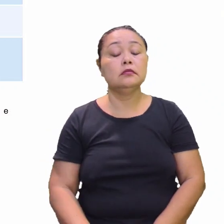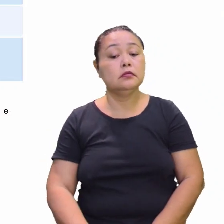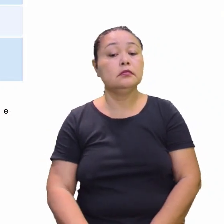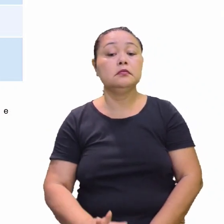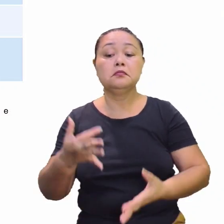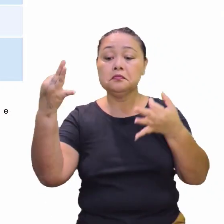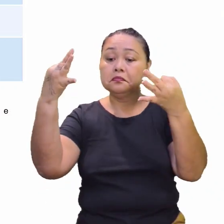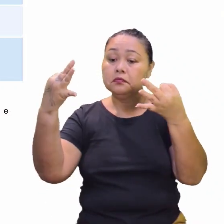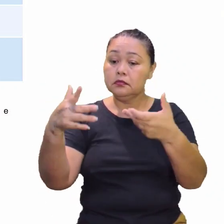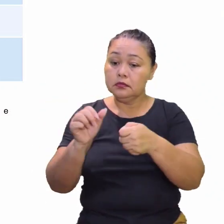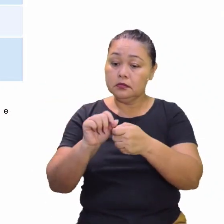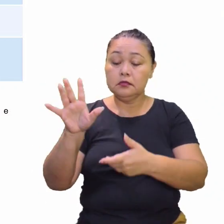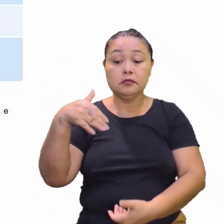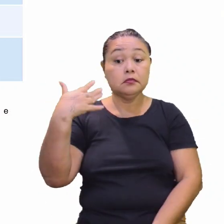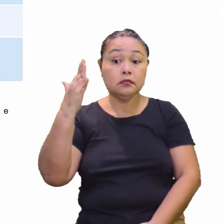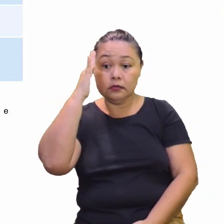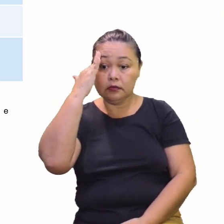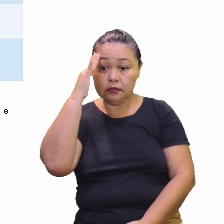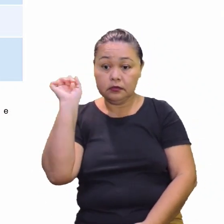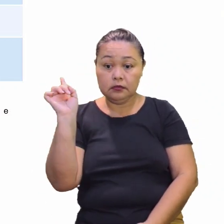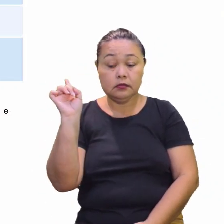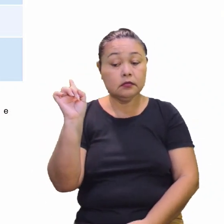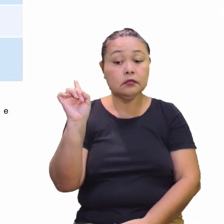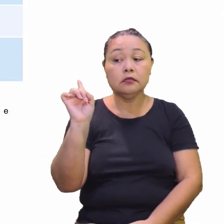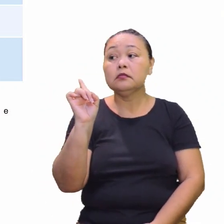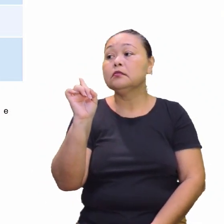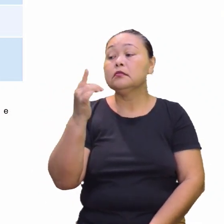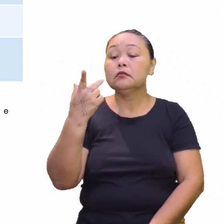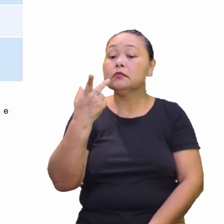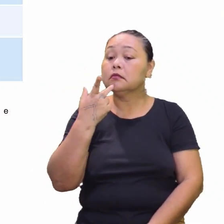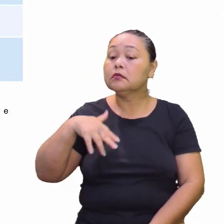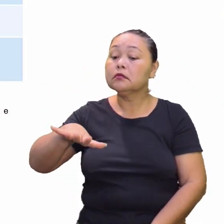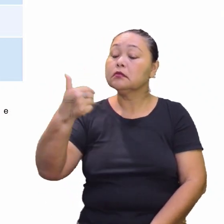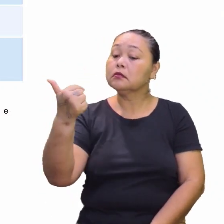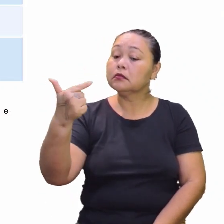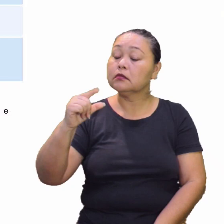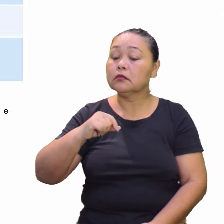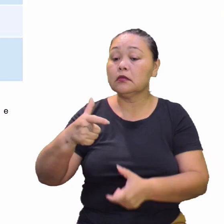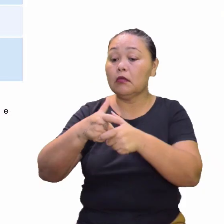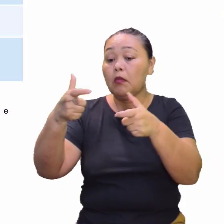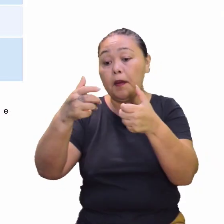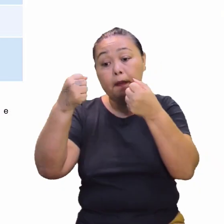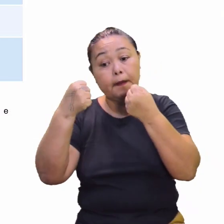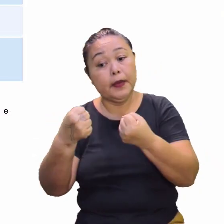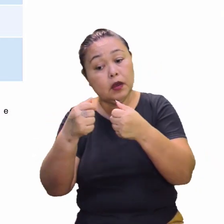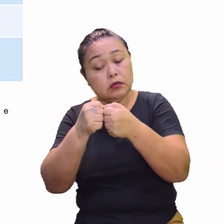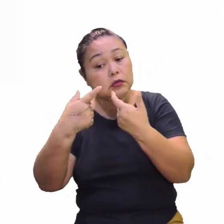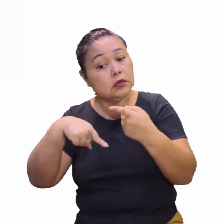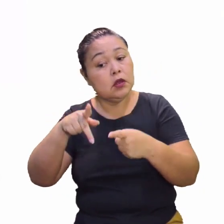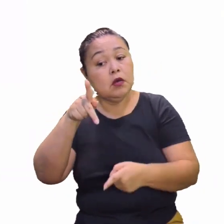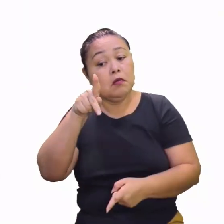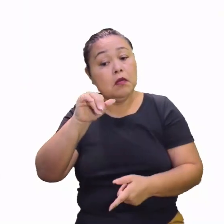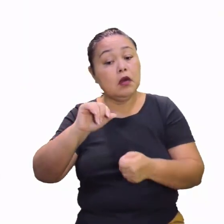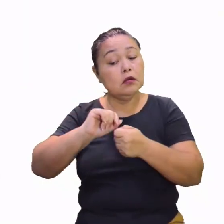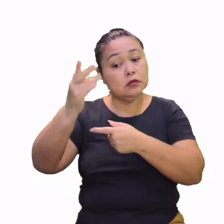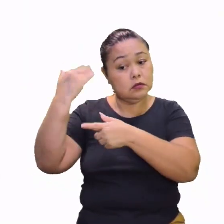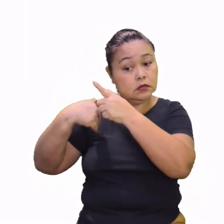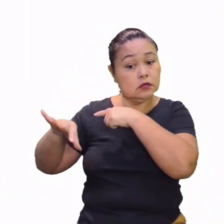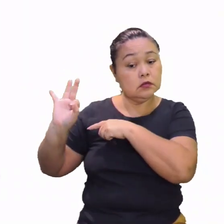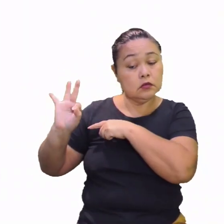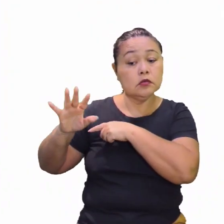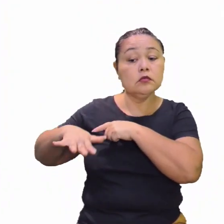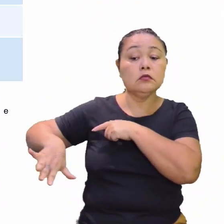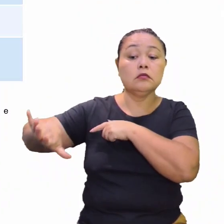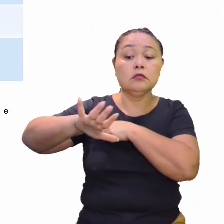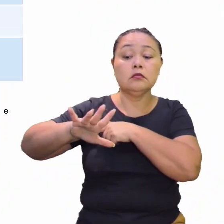professor Jorge? Perfeito. Entenda o seguinte, não quer dizer que a agricultura, o setor primário, é que teve maior peso no PIB de Rondônia, que a gente viu